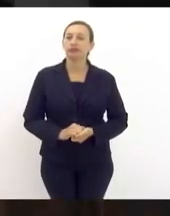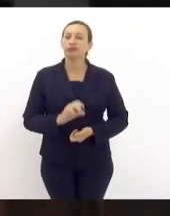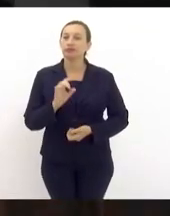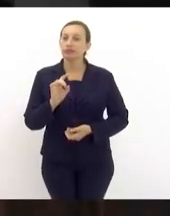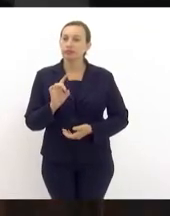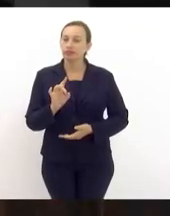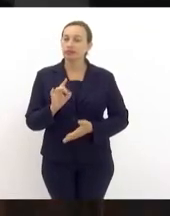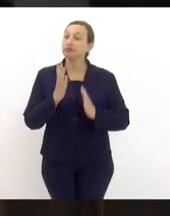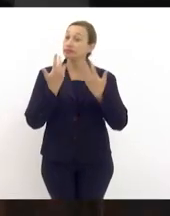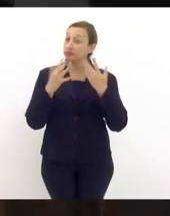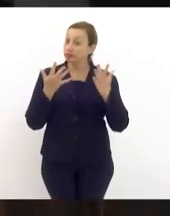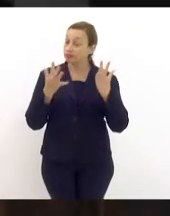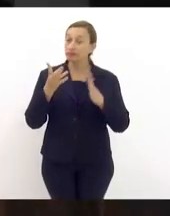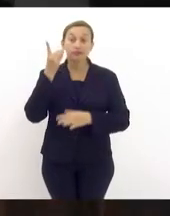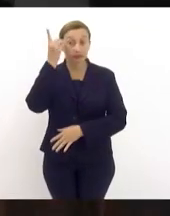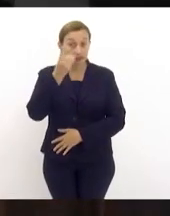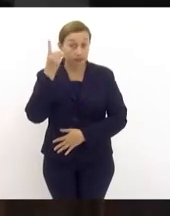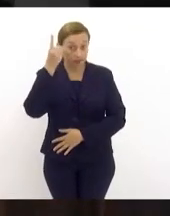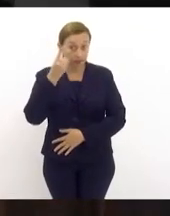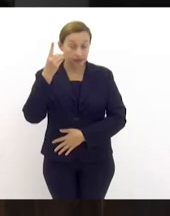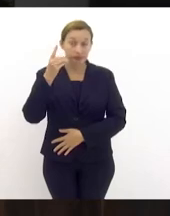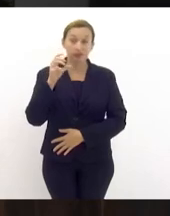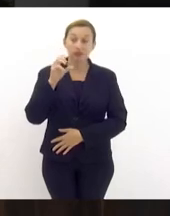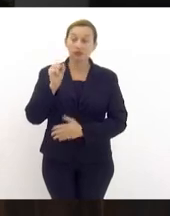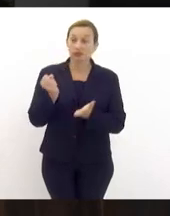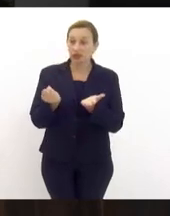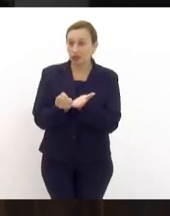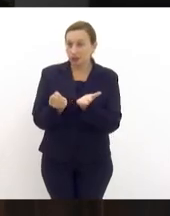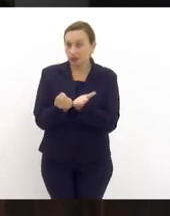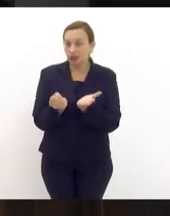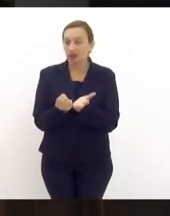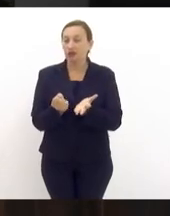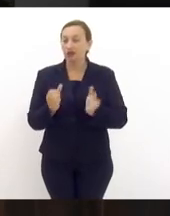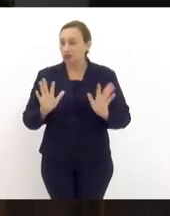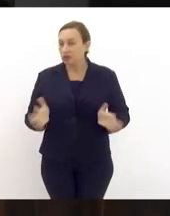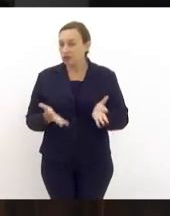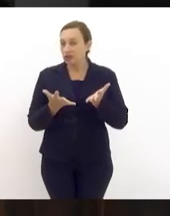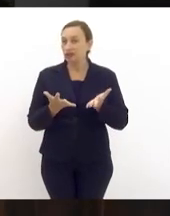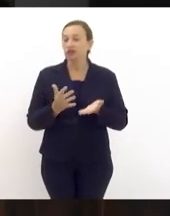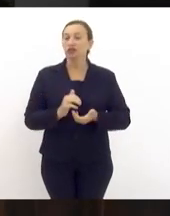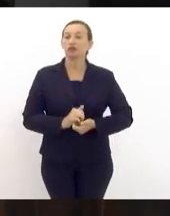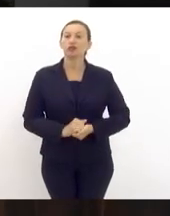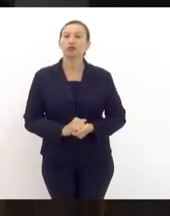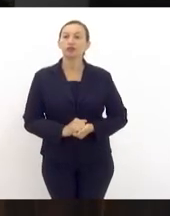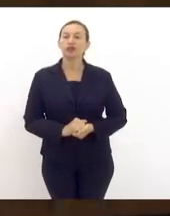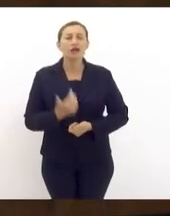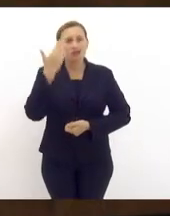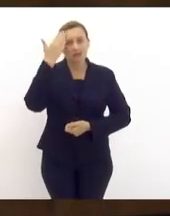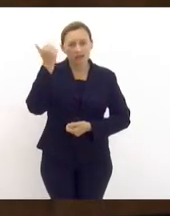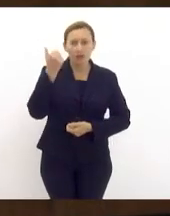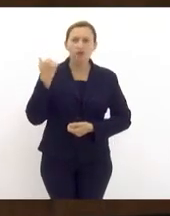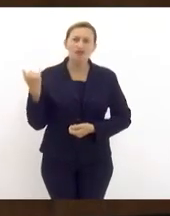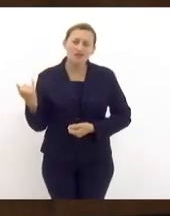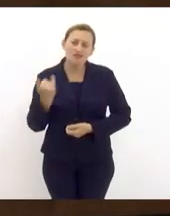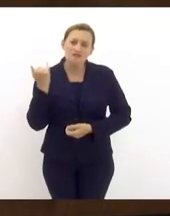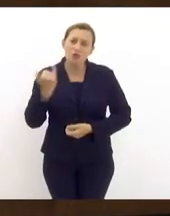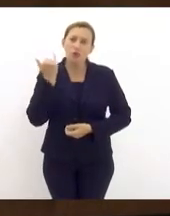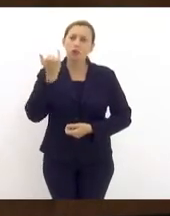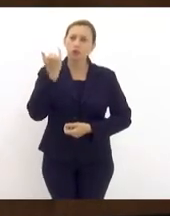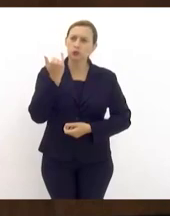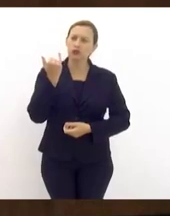para parabenizar o deputado Samuel Malafaia por essa iniciativa. Sabemos a